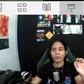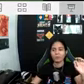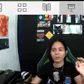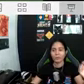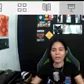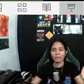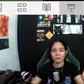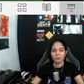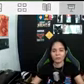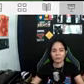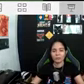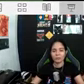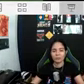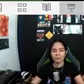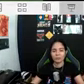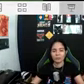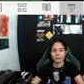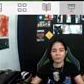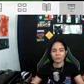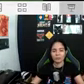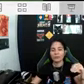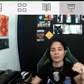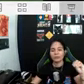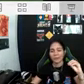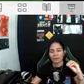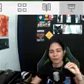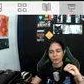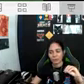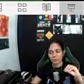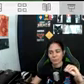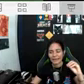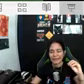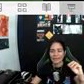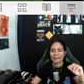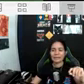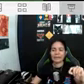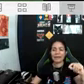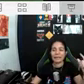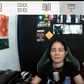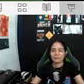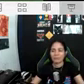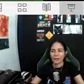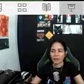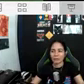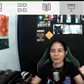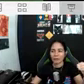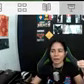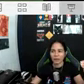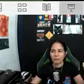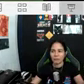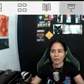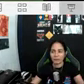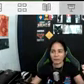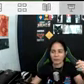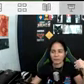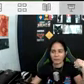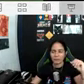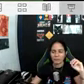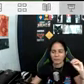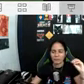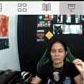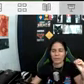tá? Mesma marca e modelo para impedir que o seu estudo, ele dê resultados